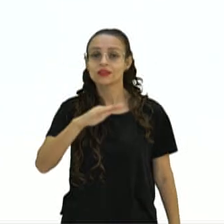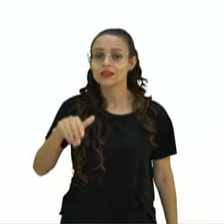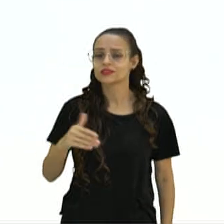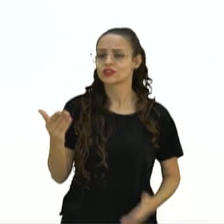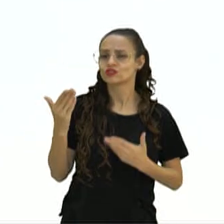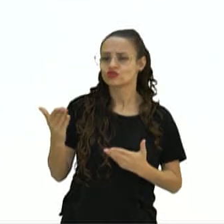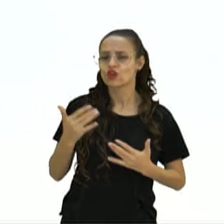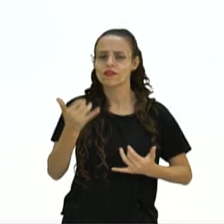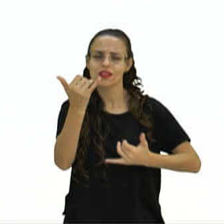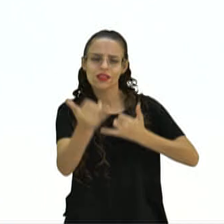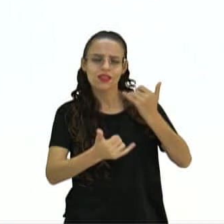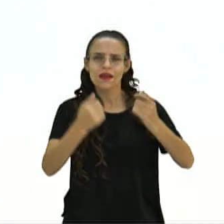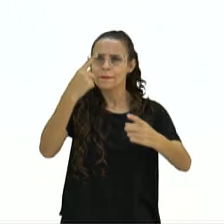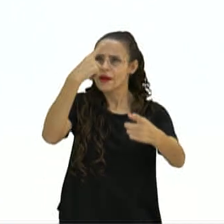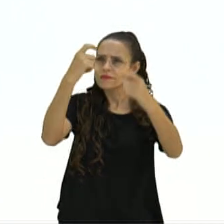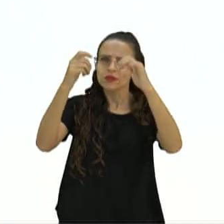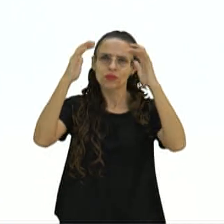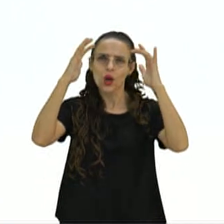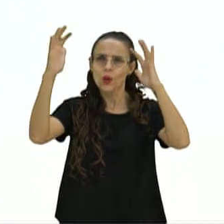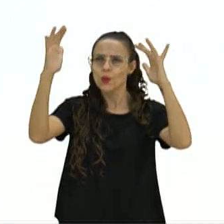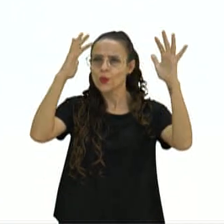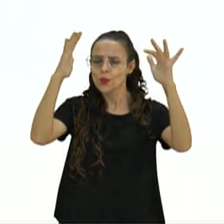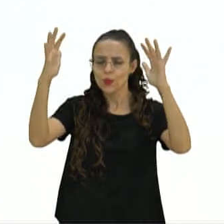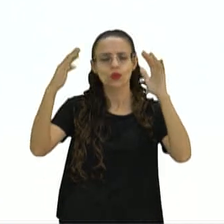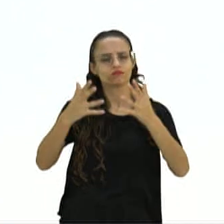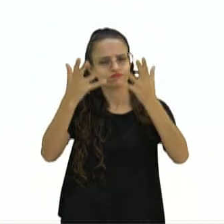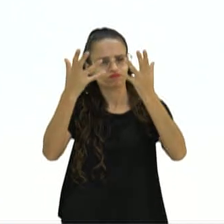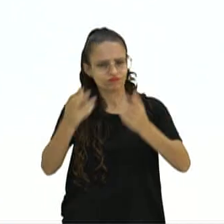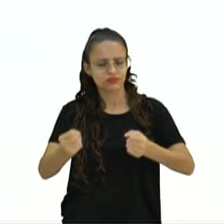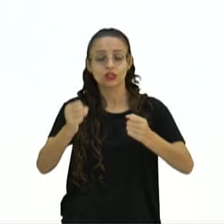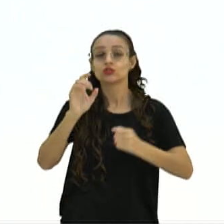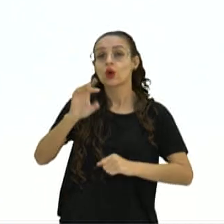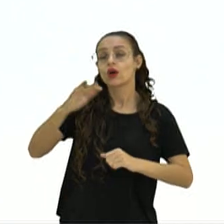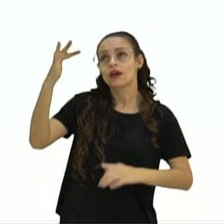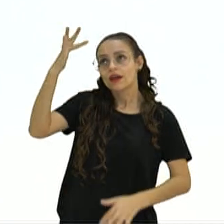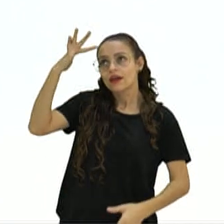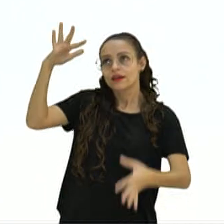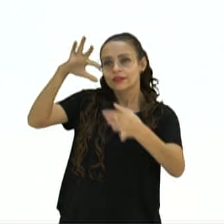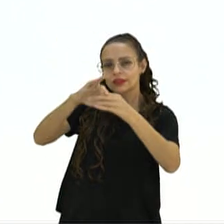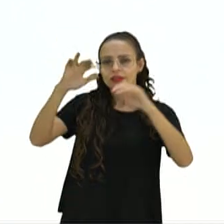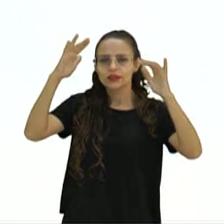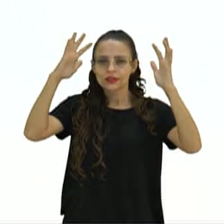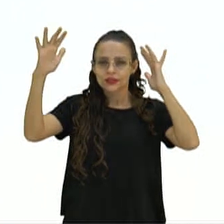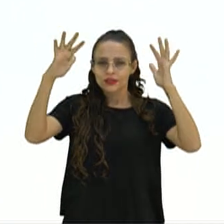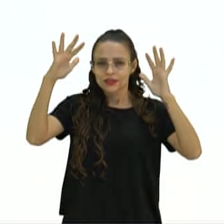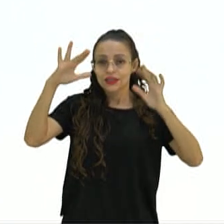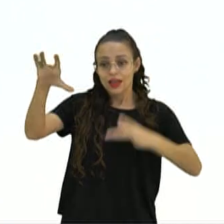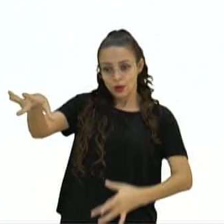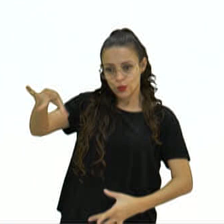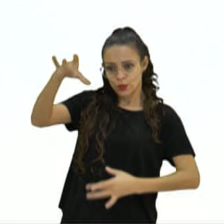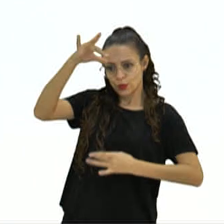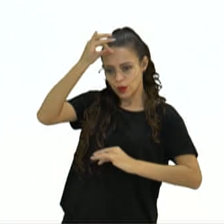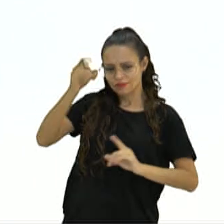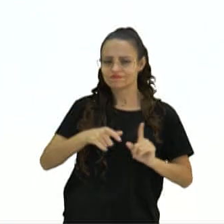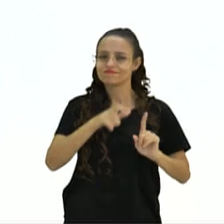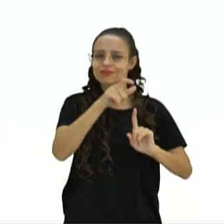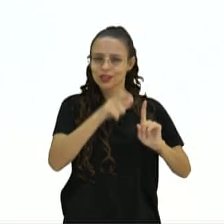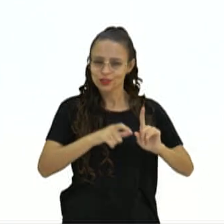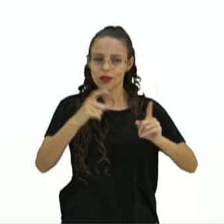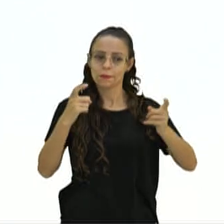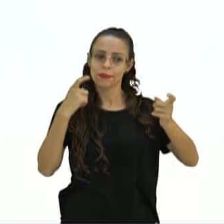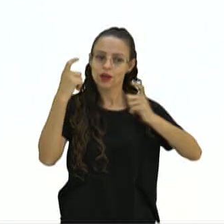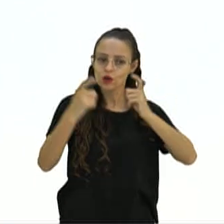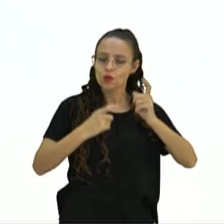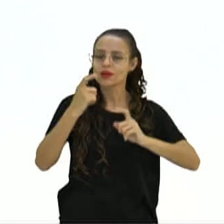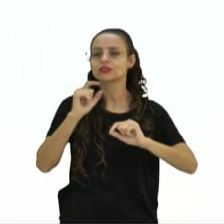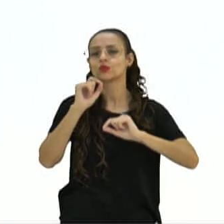faz de conta, o jogo simbólico, né, assumindo situações imaginárias e encarnando personagens, com sua preocupação